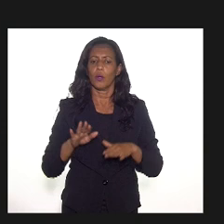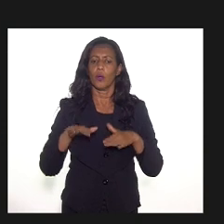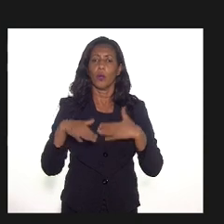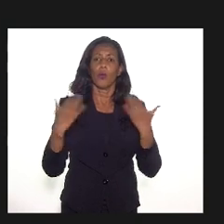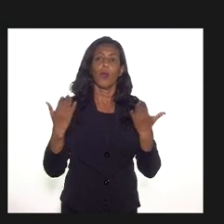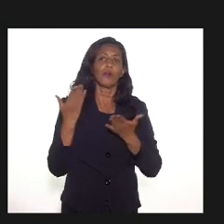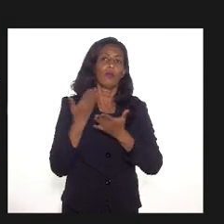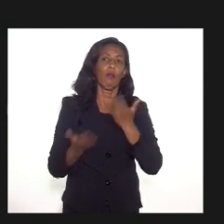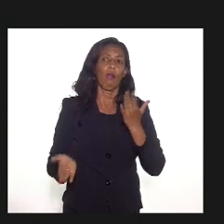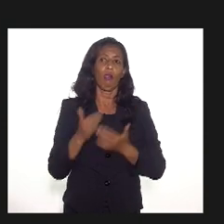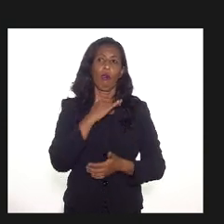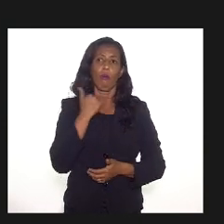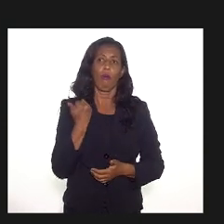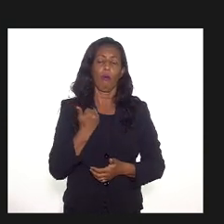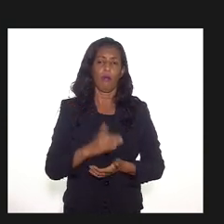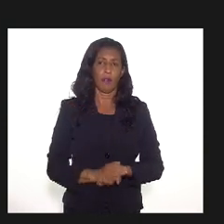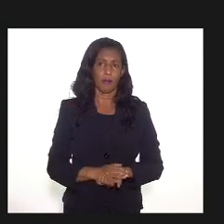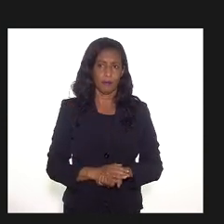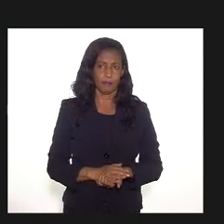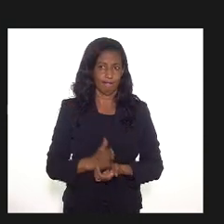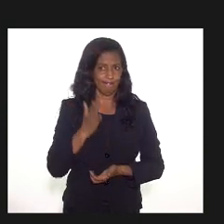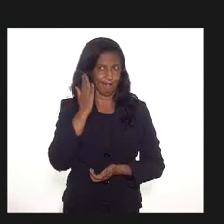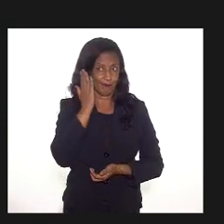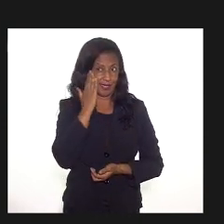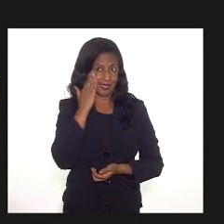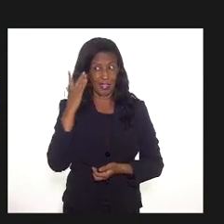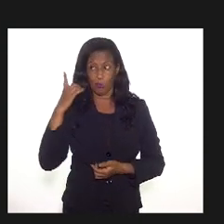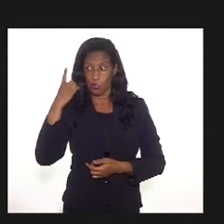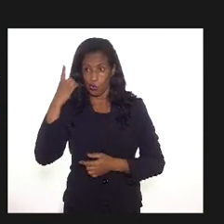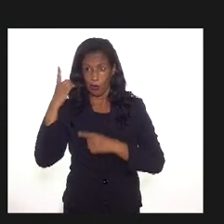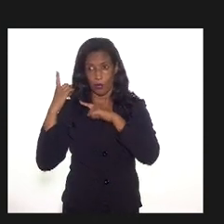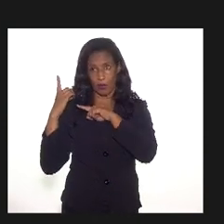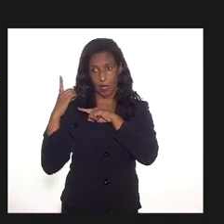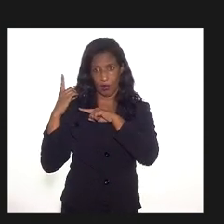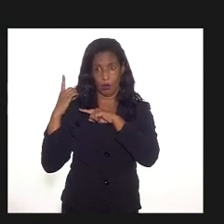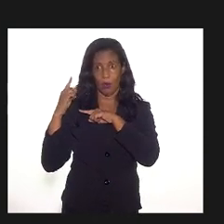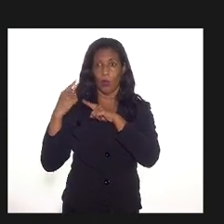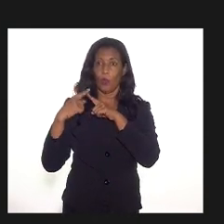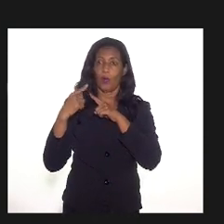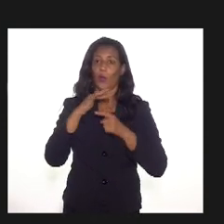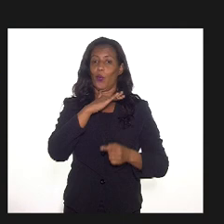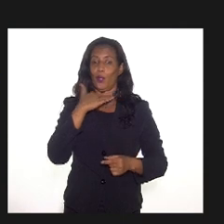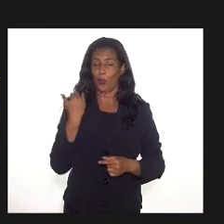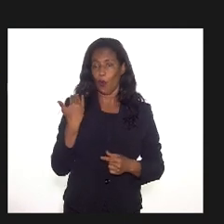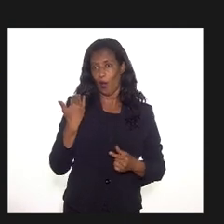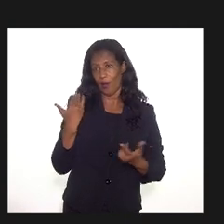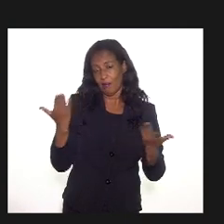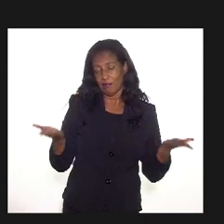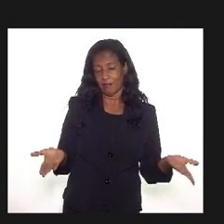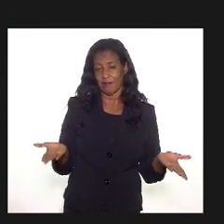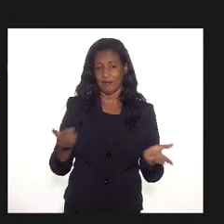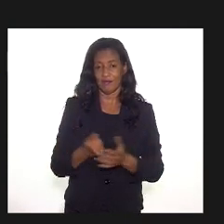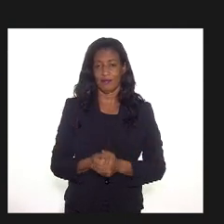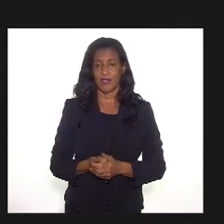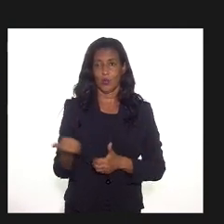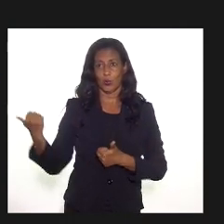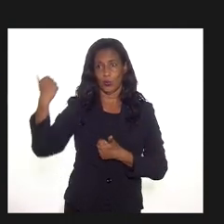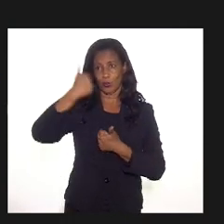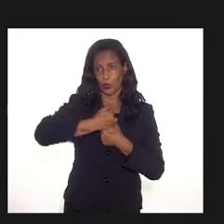perderam a vida? A gente sabe os deputados, porque, quando morrem, evidentemente, são